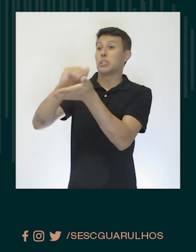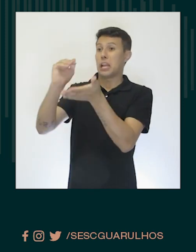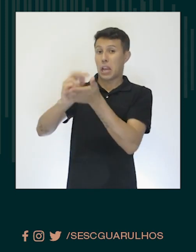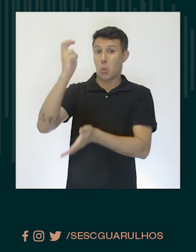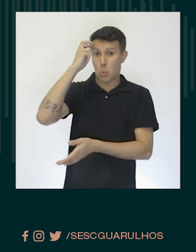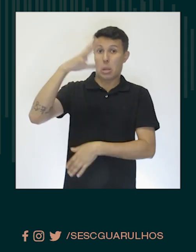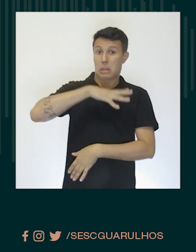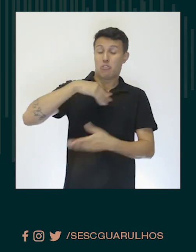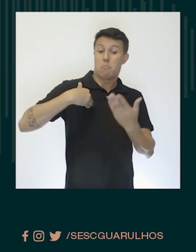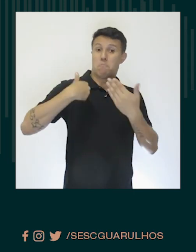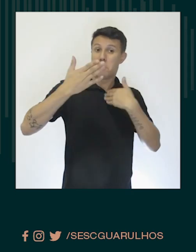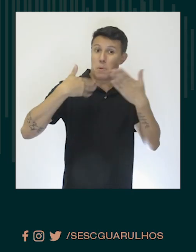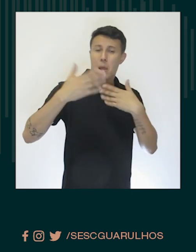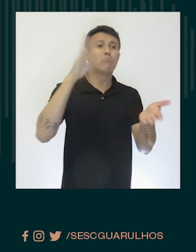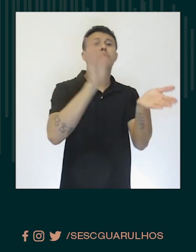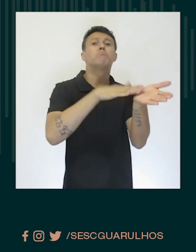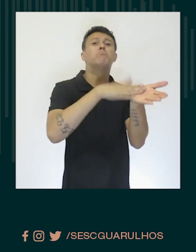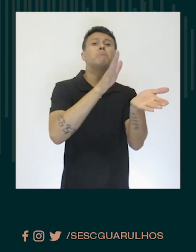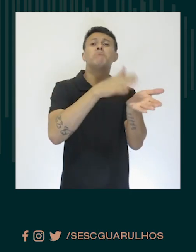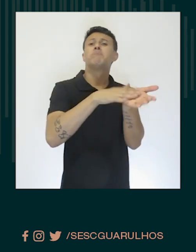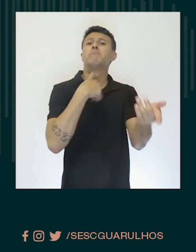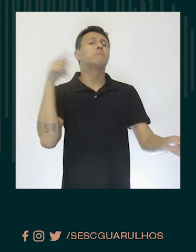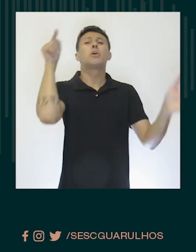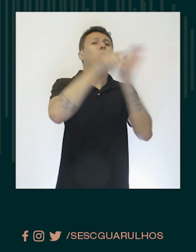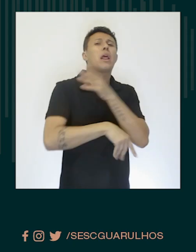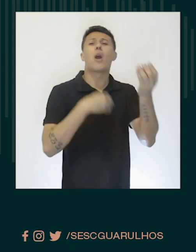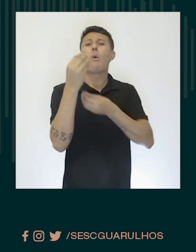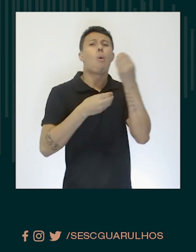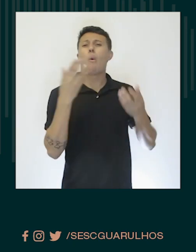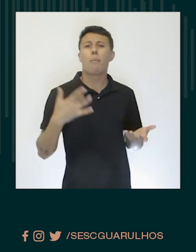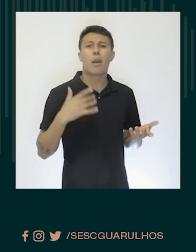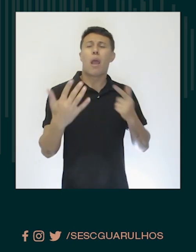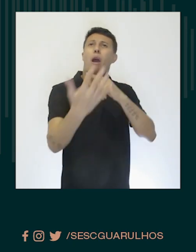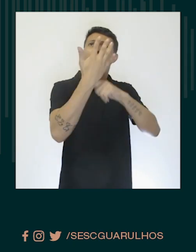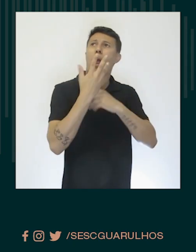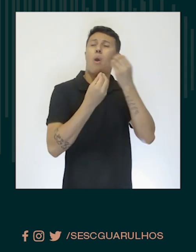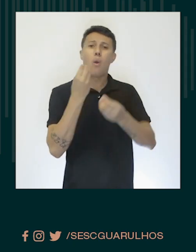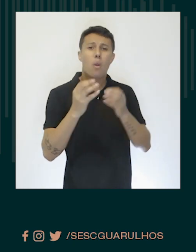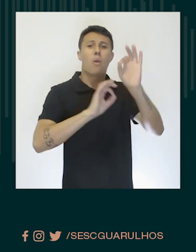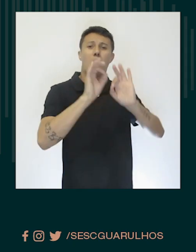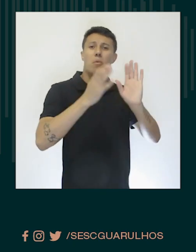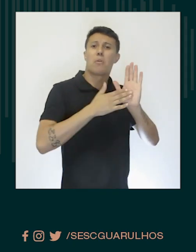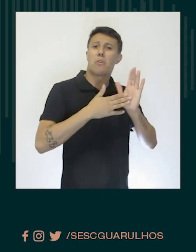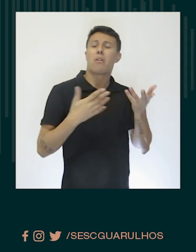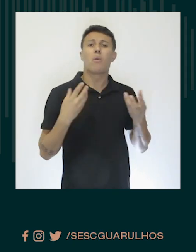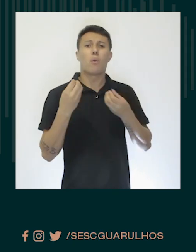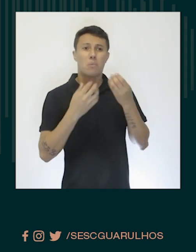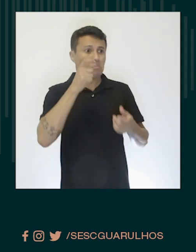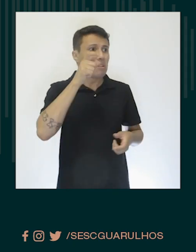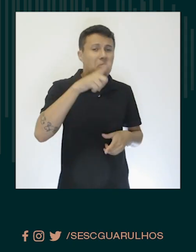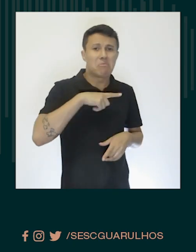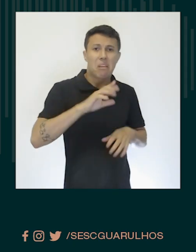da cidade, e cobrar e perguntar onde eu posso fazer, como é que vocês podem ajudar, a gente tem esse projeto aqui, será que vocês